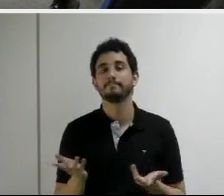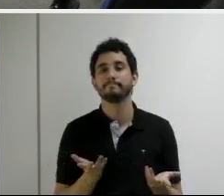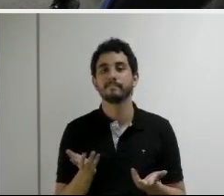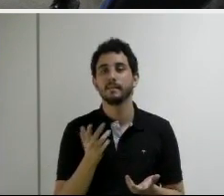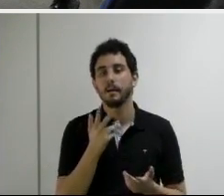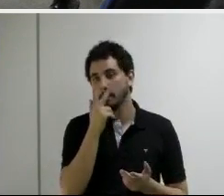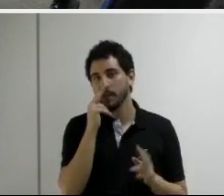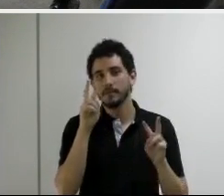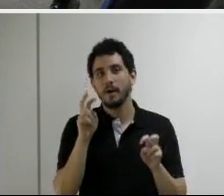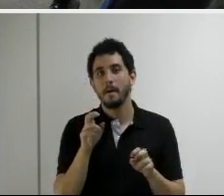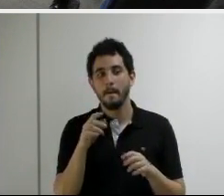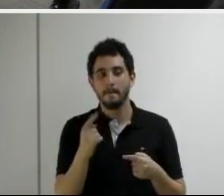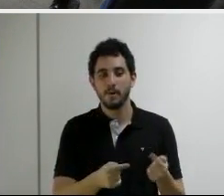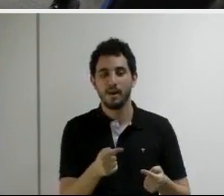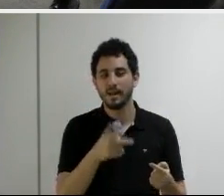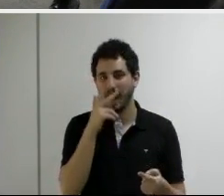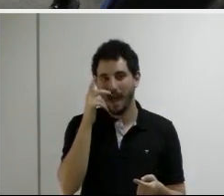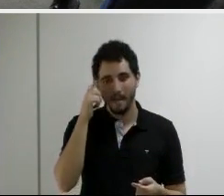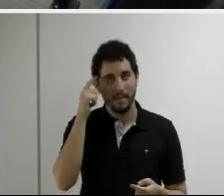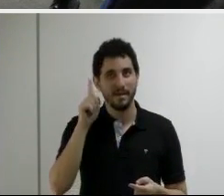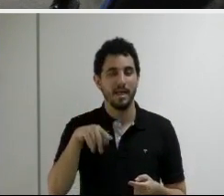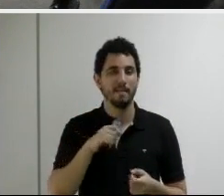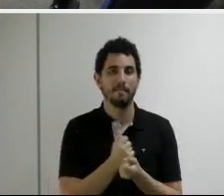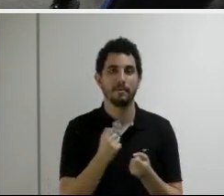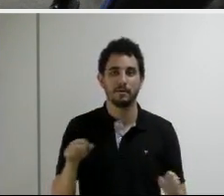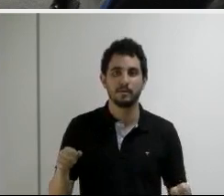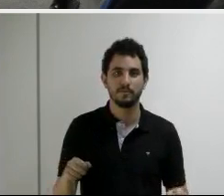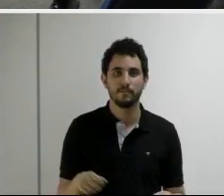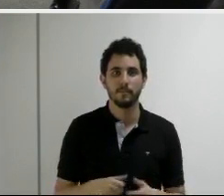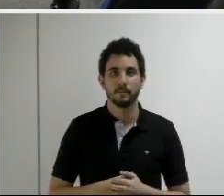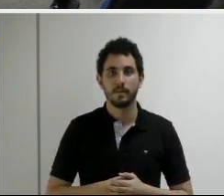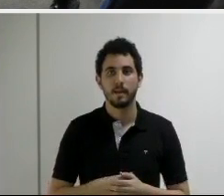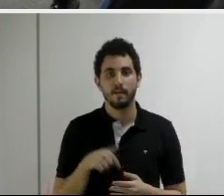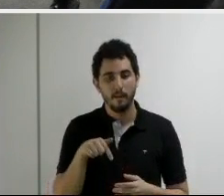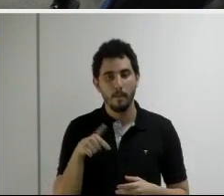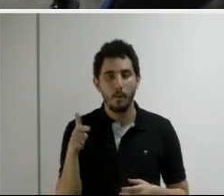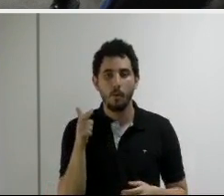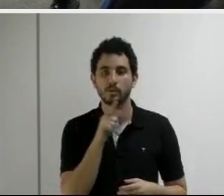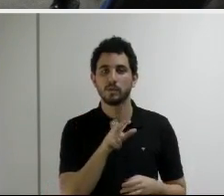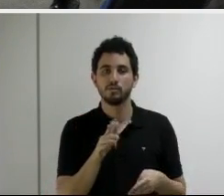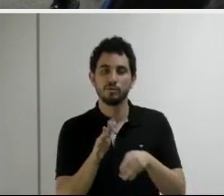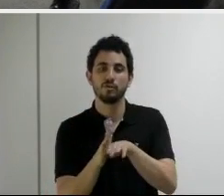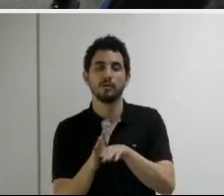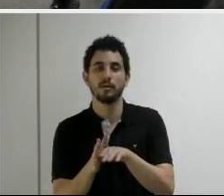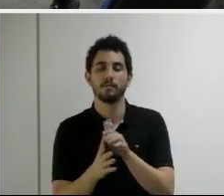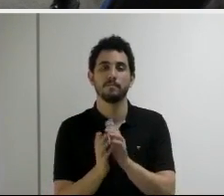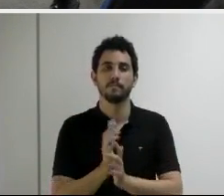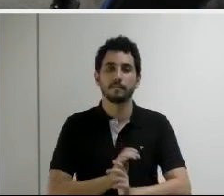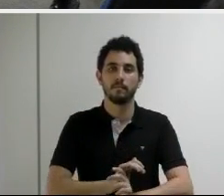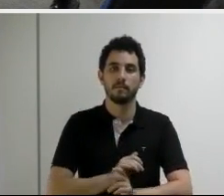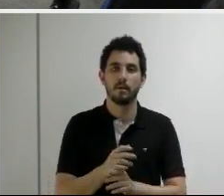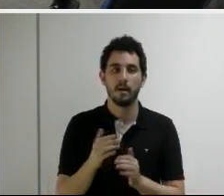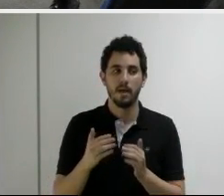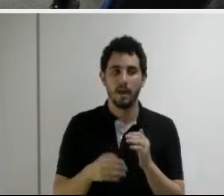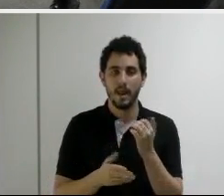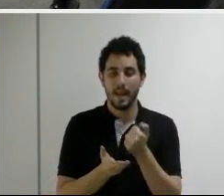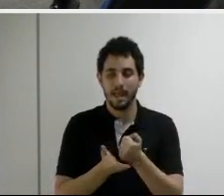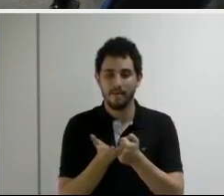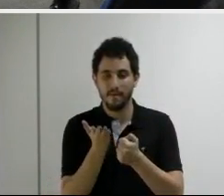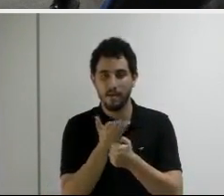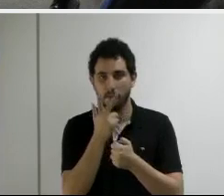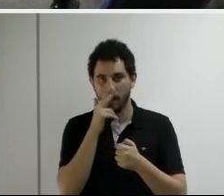se fala, a política arte do possível, né? Foi onde se conseguiu chegar com um nível de consenso